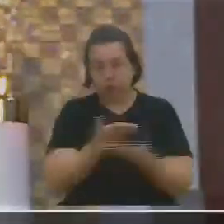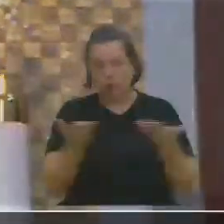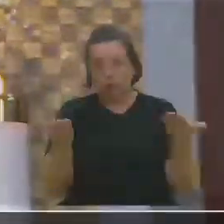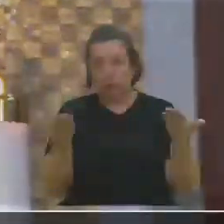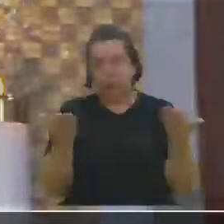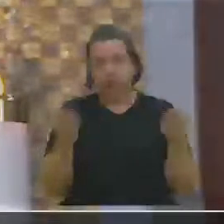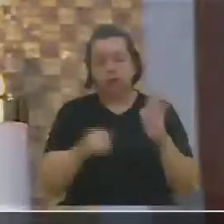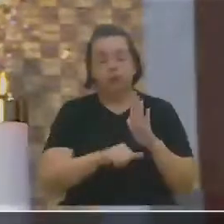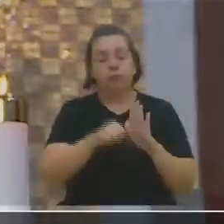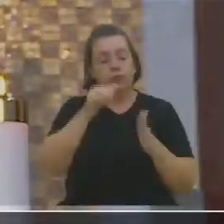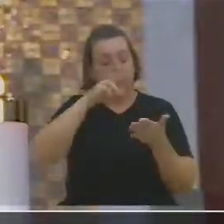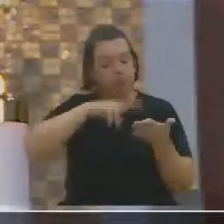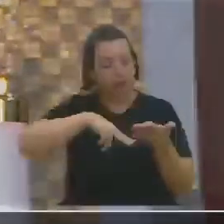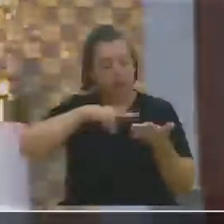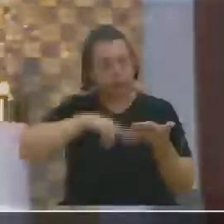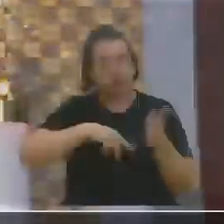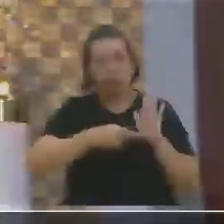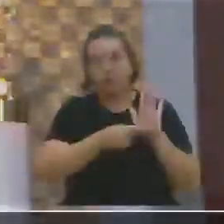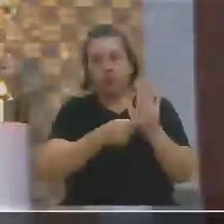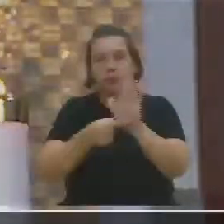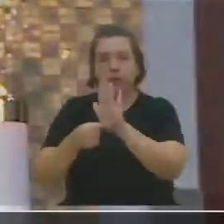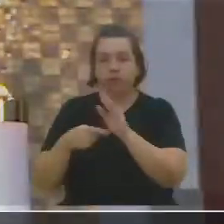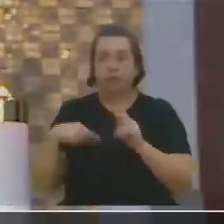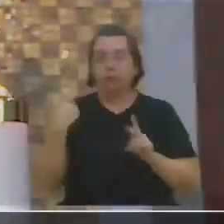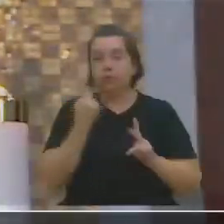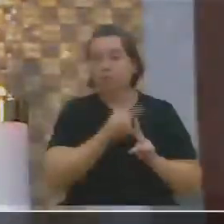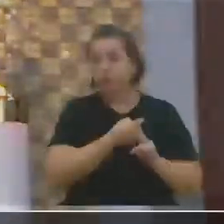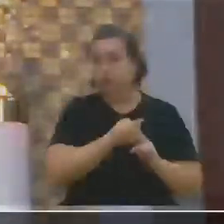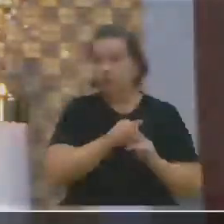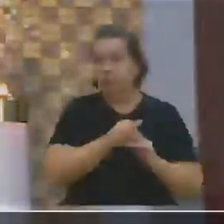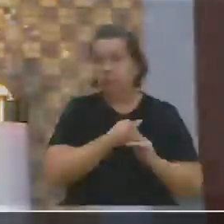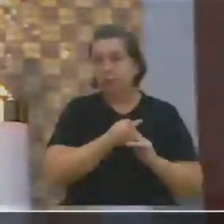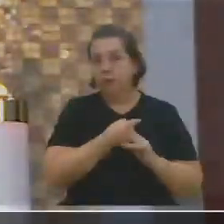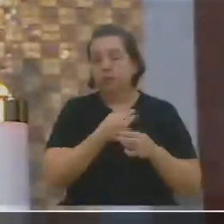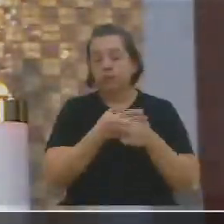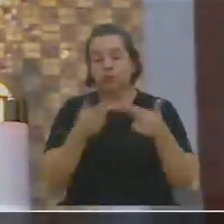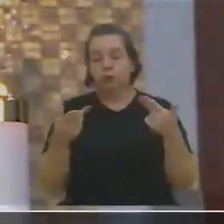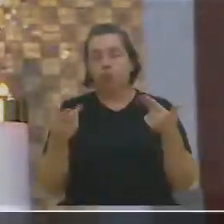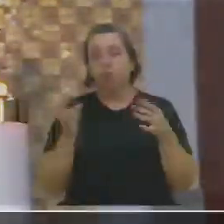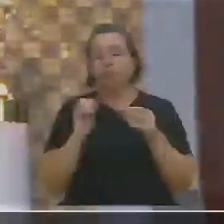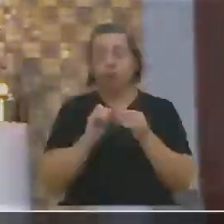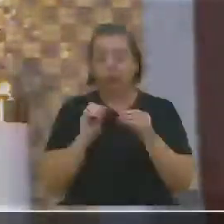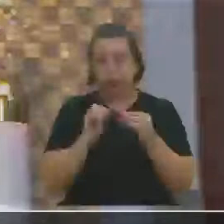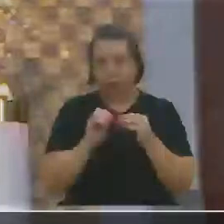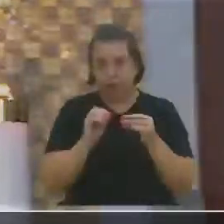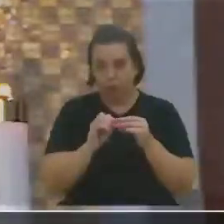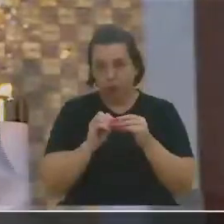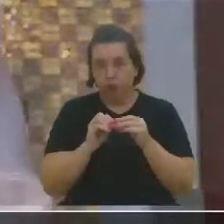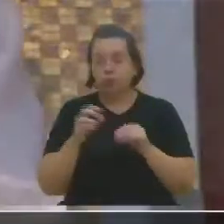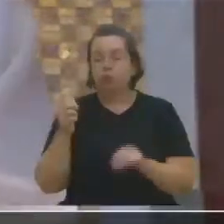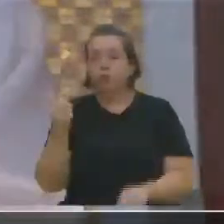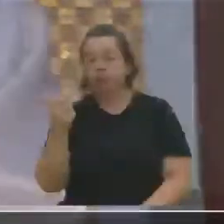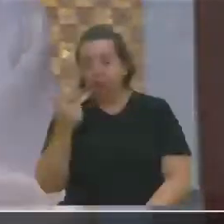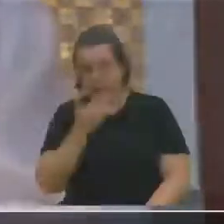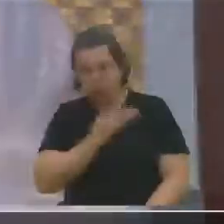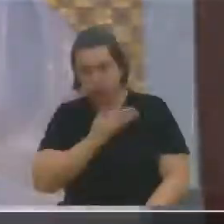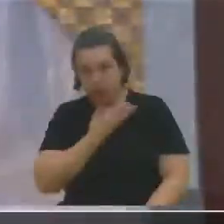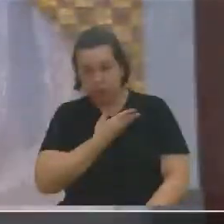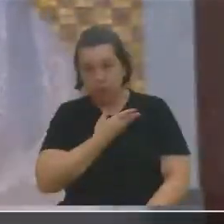E a primeira leitura mostrava a nós os feitos dos